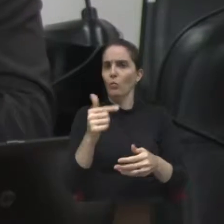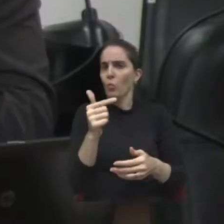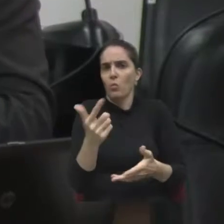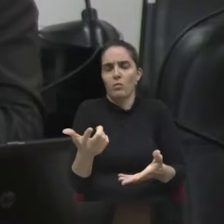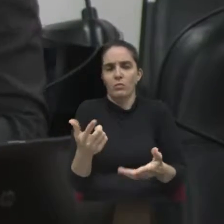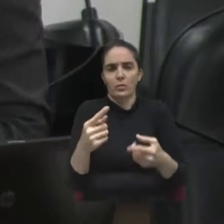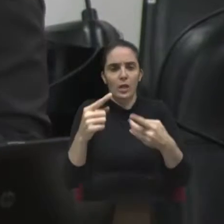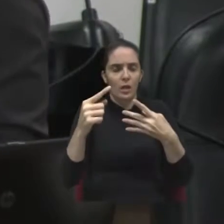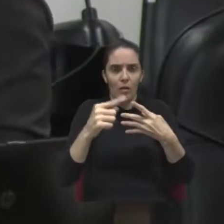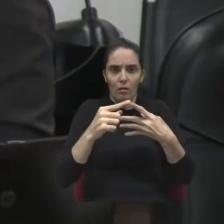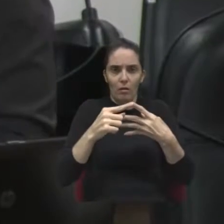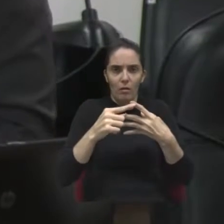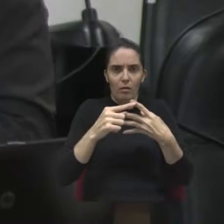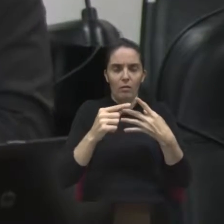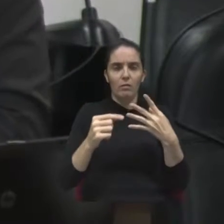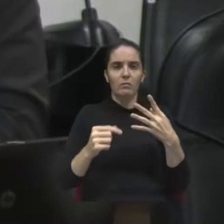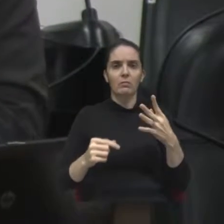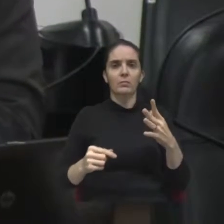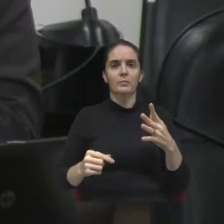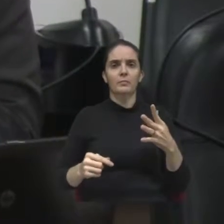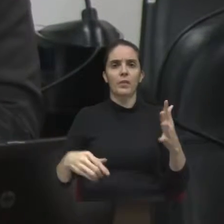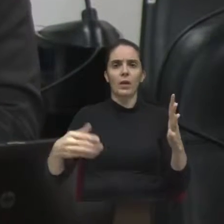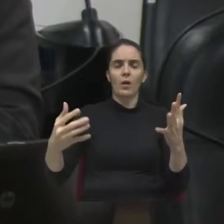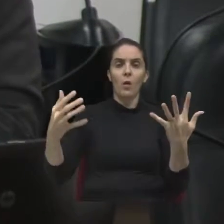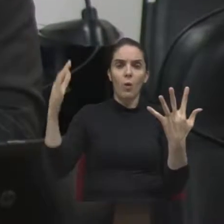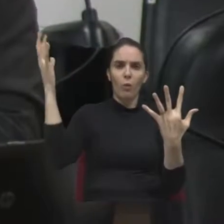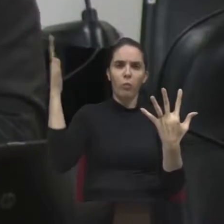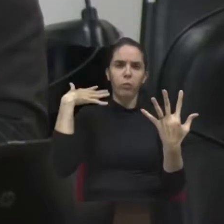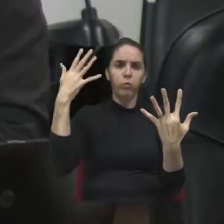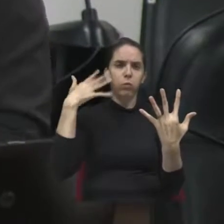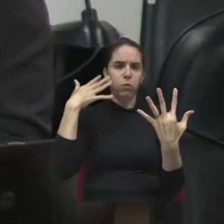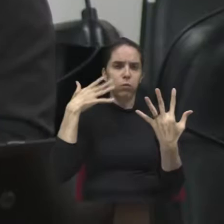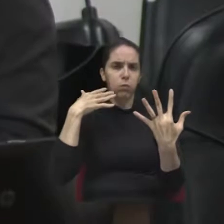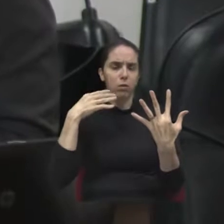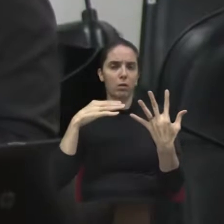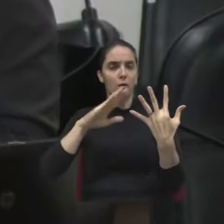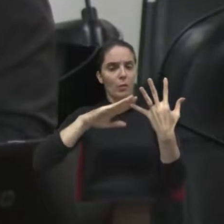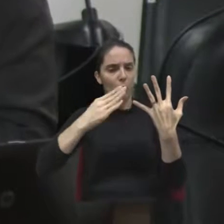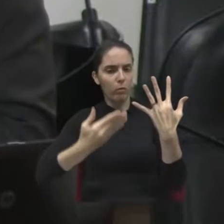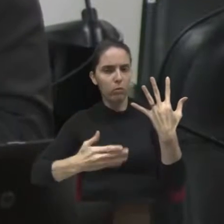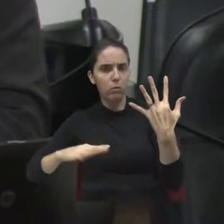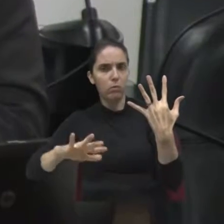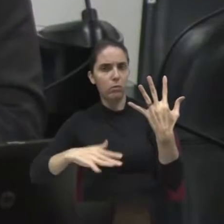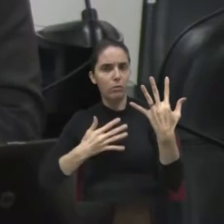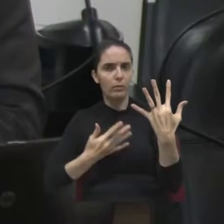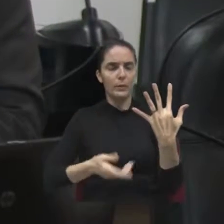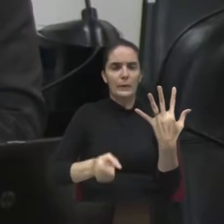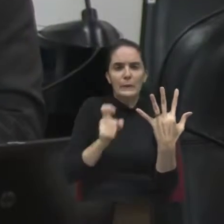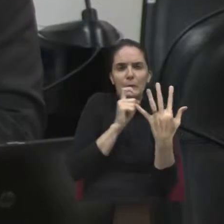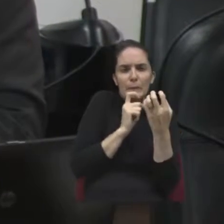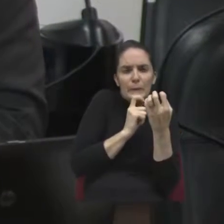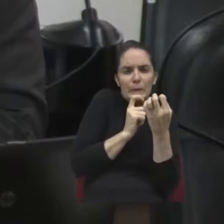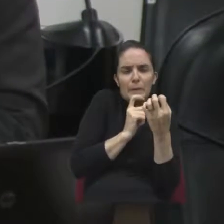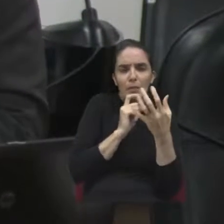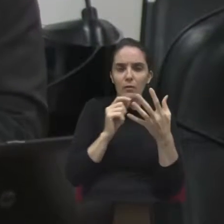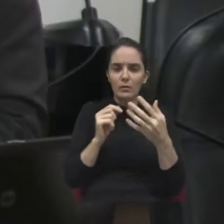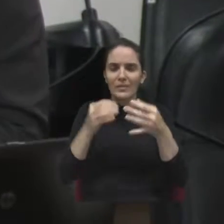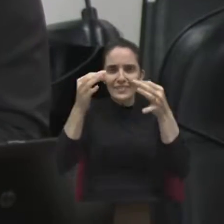inverno, está tudo bagunçado. E sabemos que a contribuição é do ser humano, é